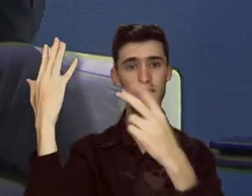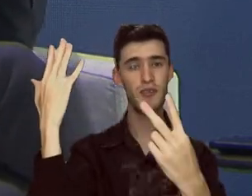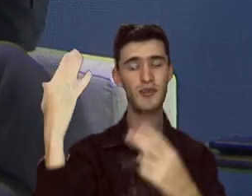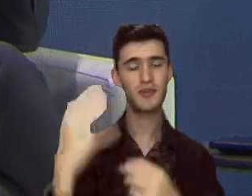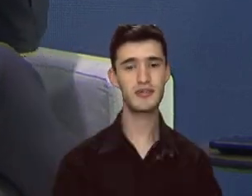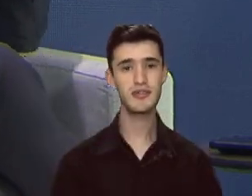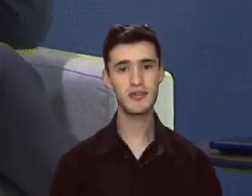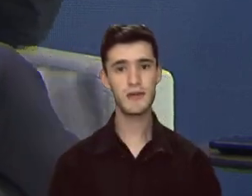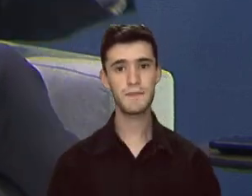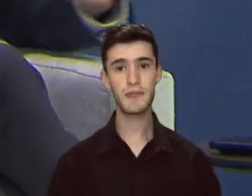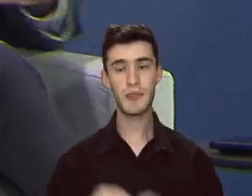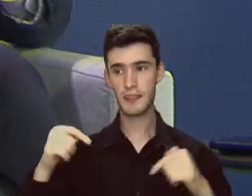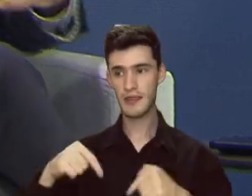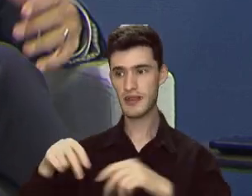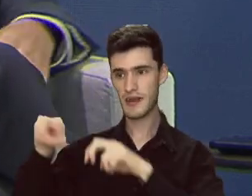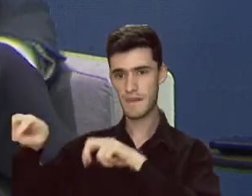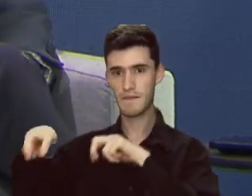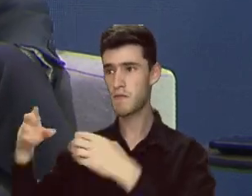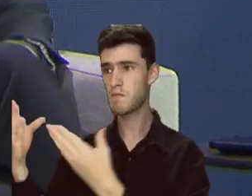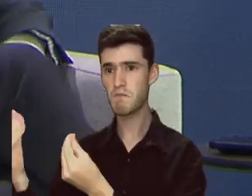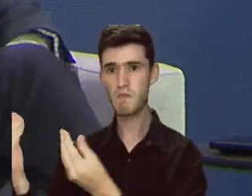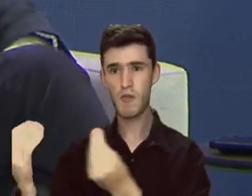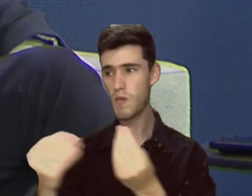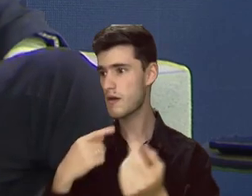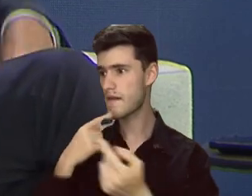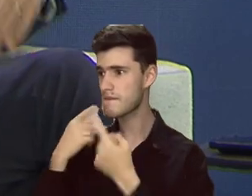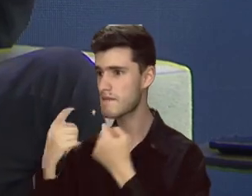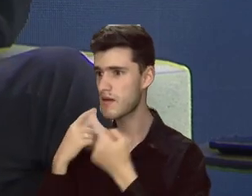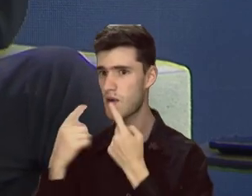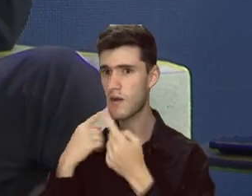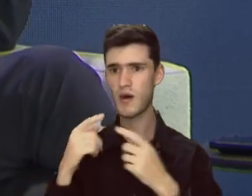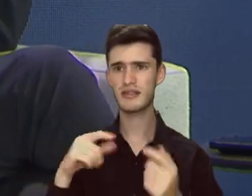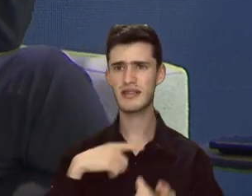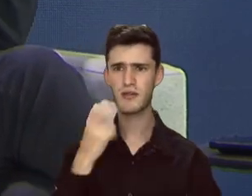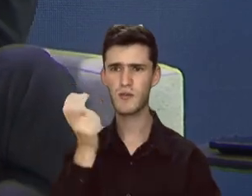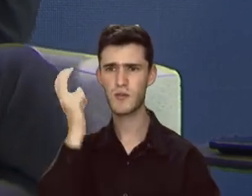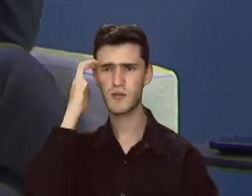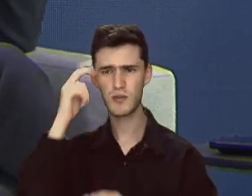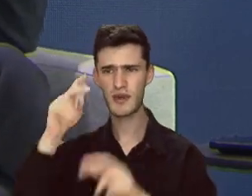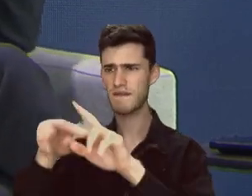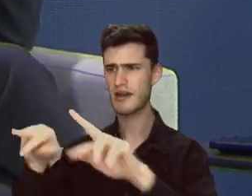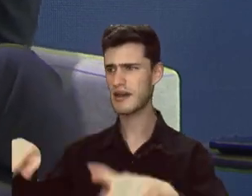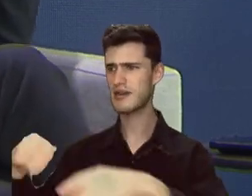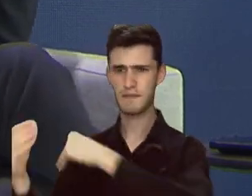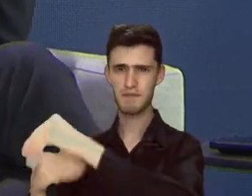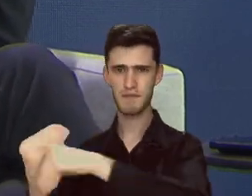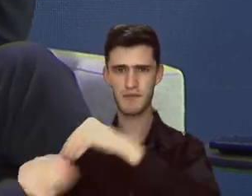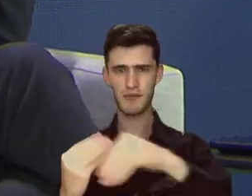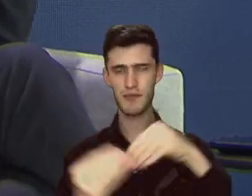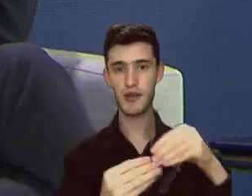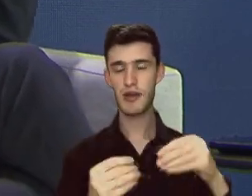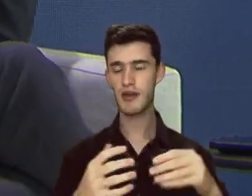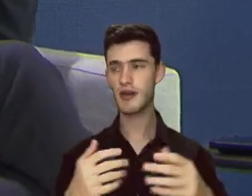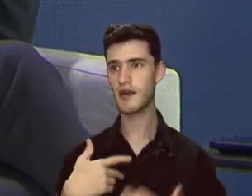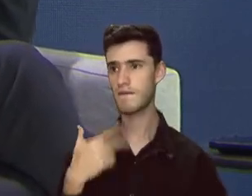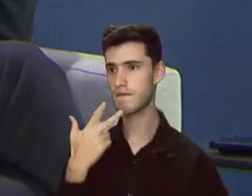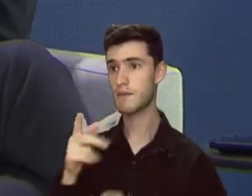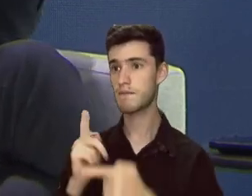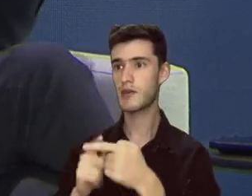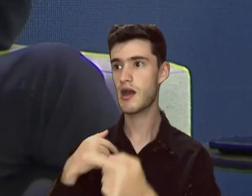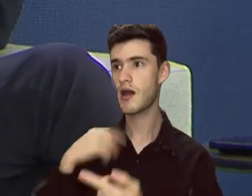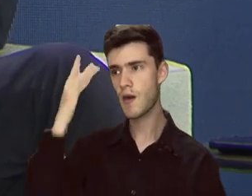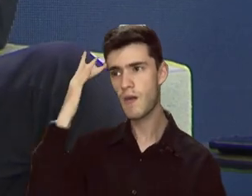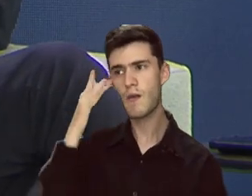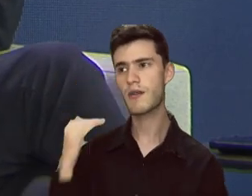agricultura regenerativa né de poder misturar diversas culturas eu tô trazendo isso porque eu acho importante essa discussão ela